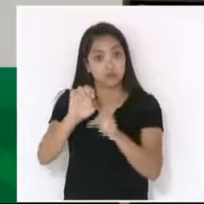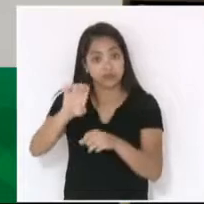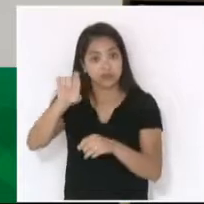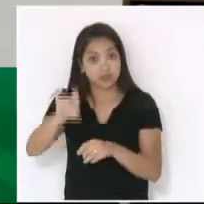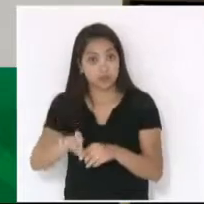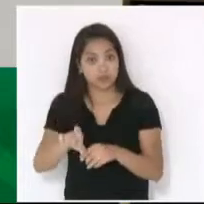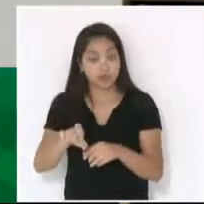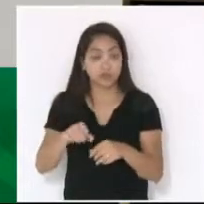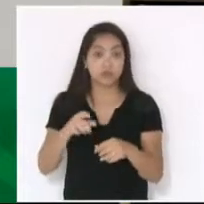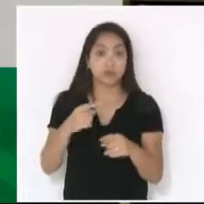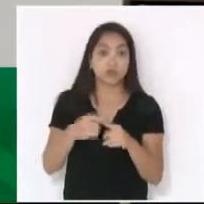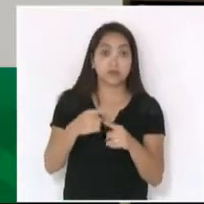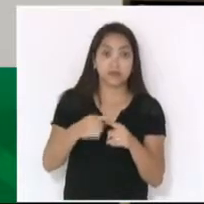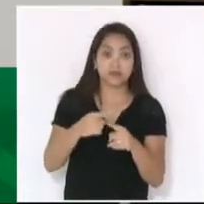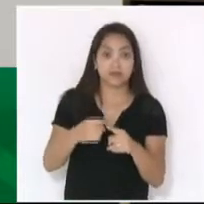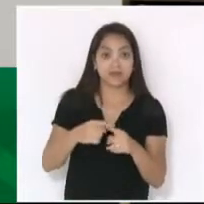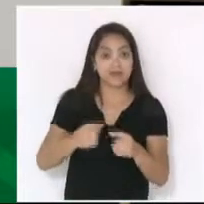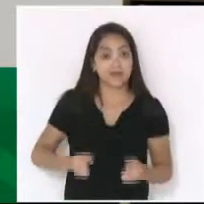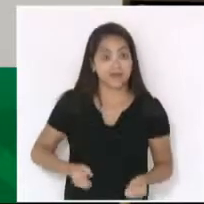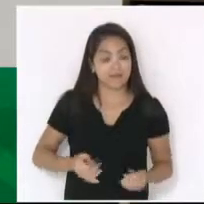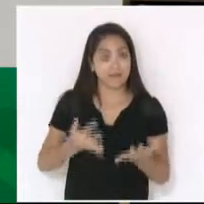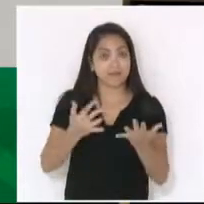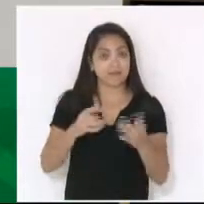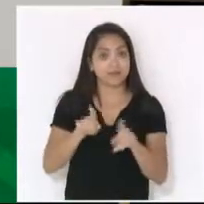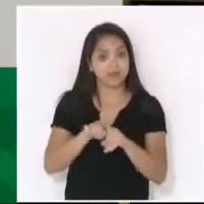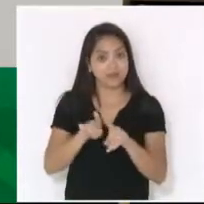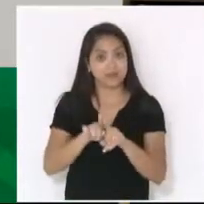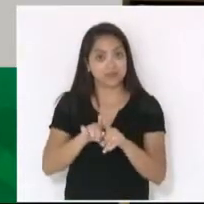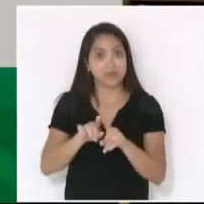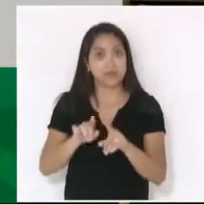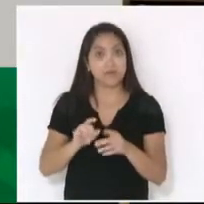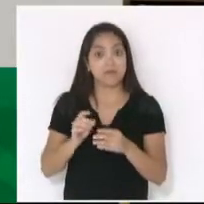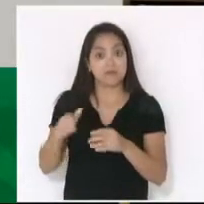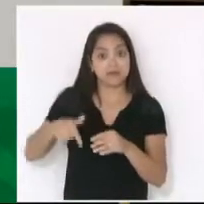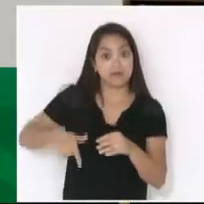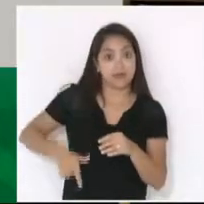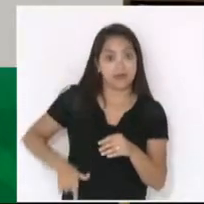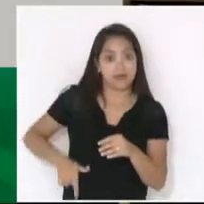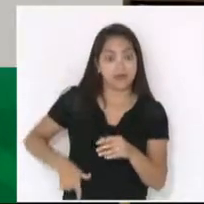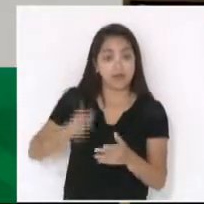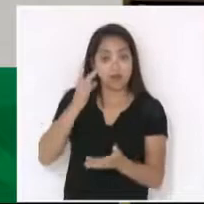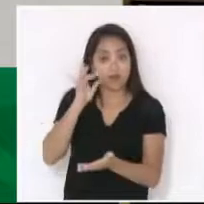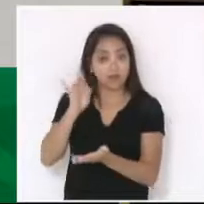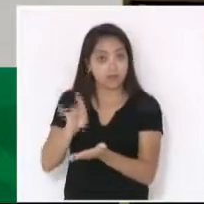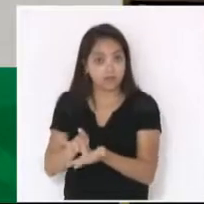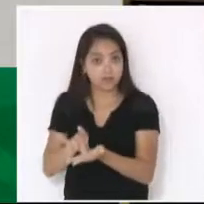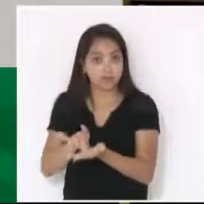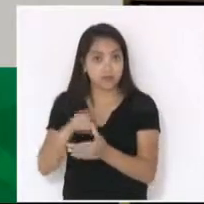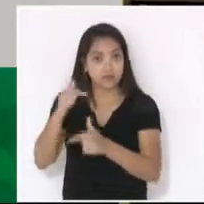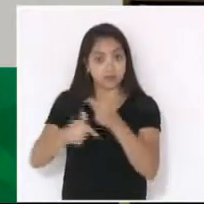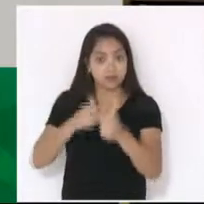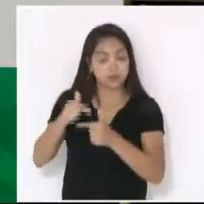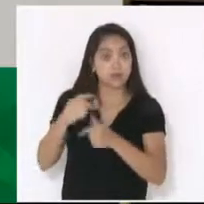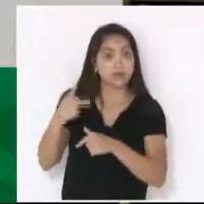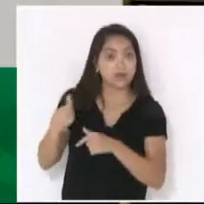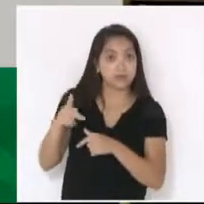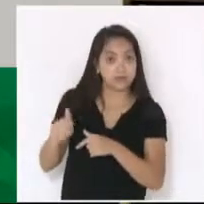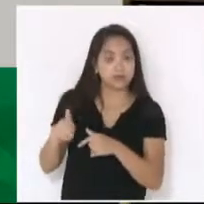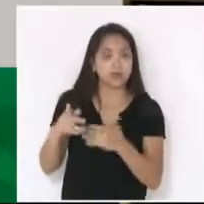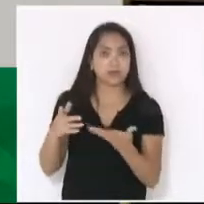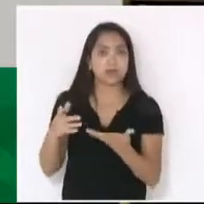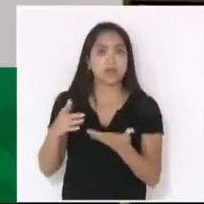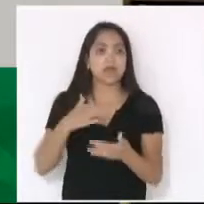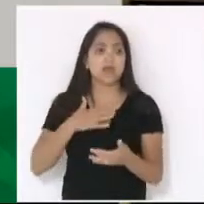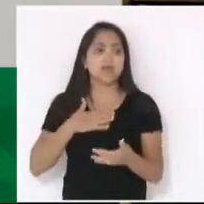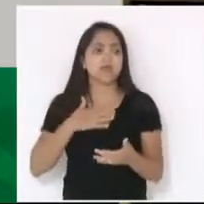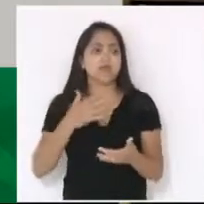despesa né mas com relação ficar mané de pezão aí conhecimento para os policiais eu estou pensando na aposentadoria e qual é a arma